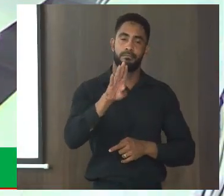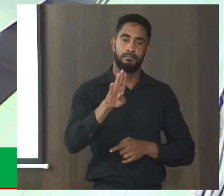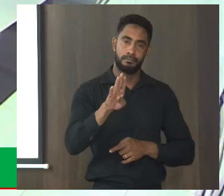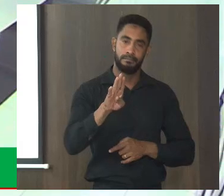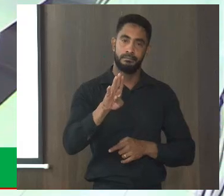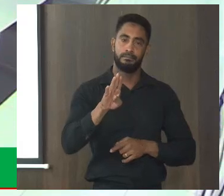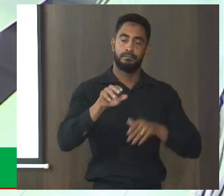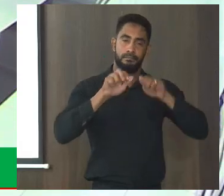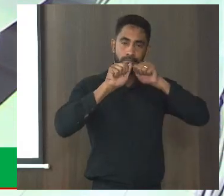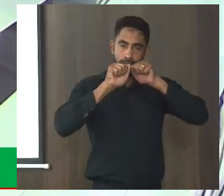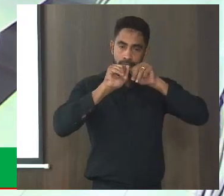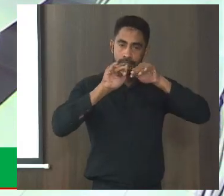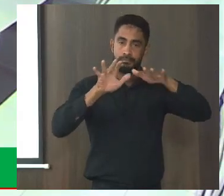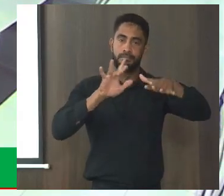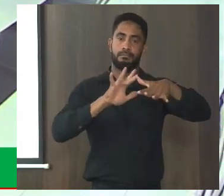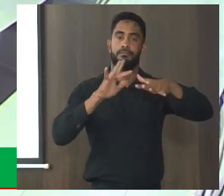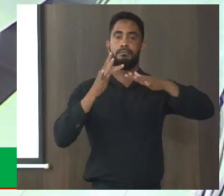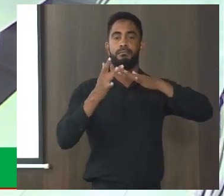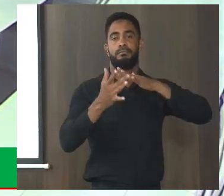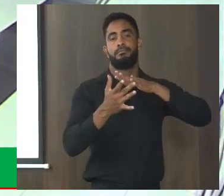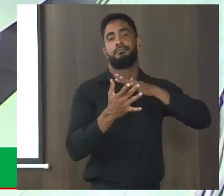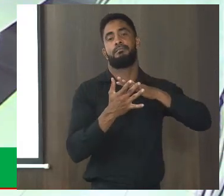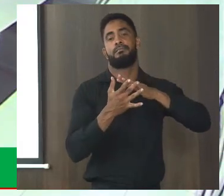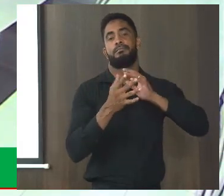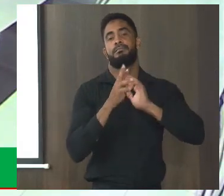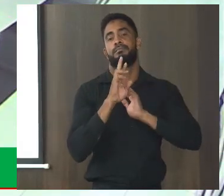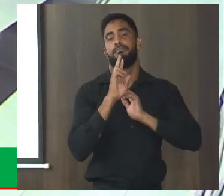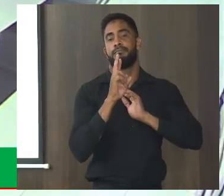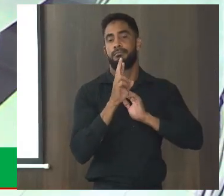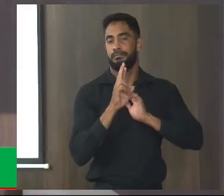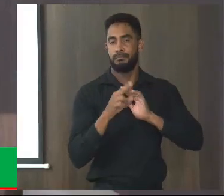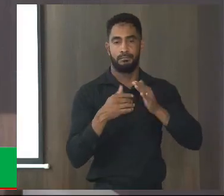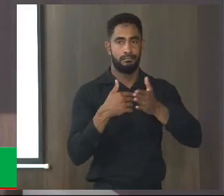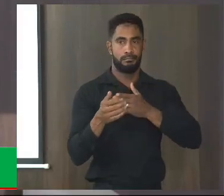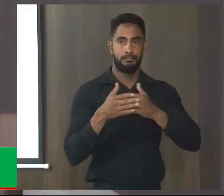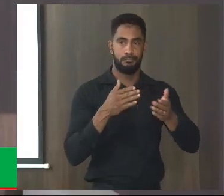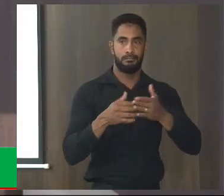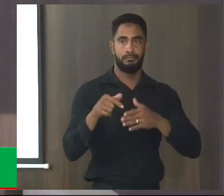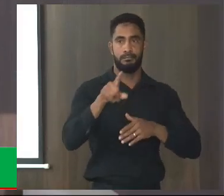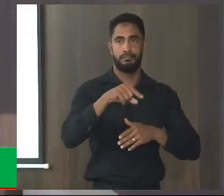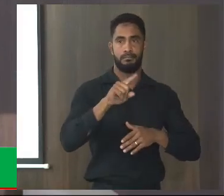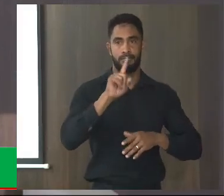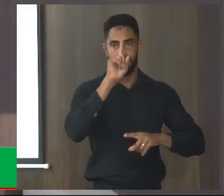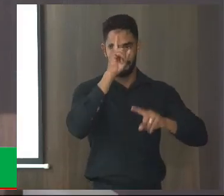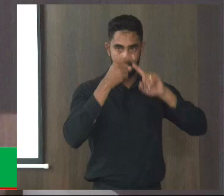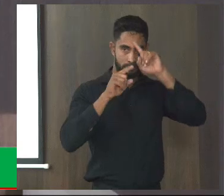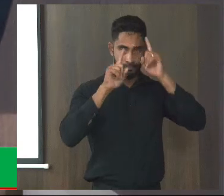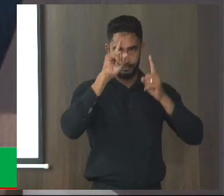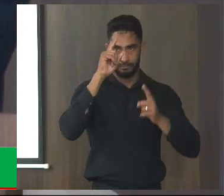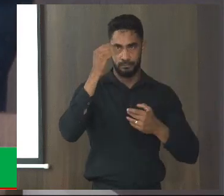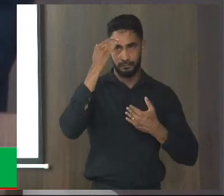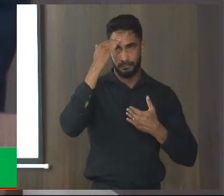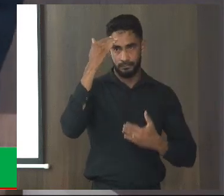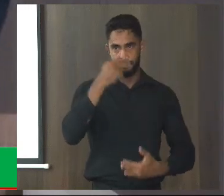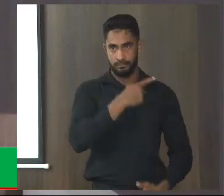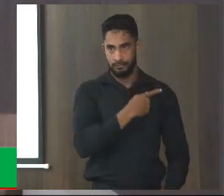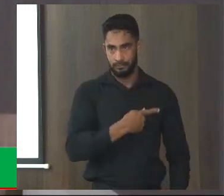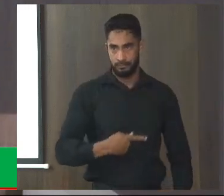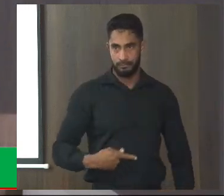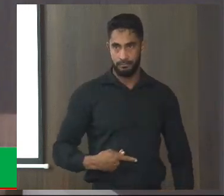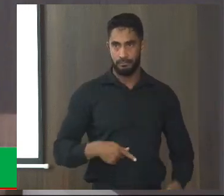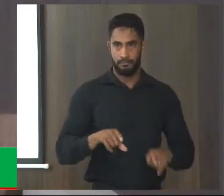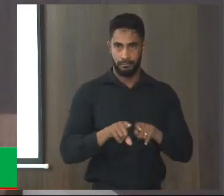nas redes sociais aí para estar respondendo qualquer um que me tiver dúvida ou quiser me questionar. Obrigado, presidente. Obrigado, novos